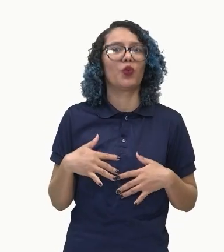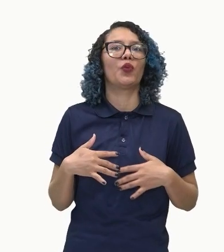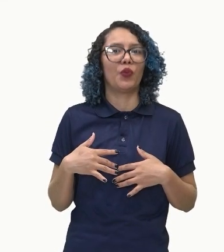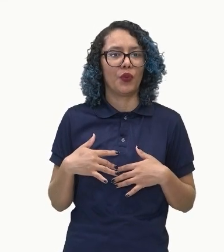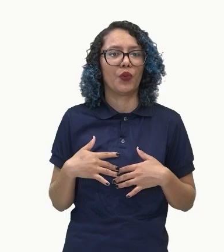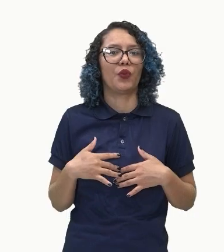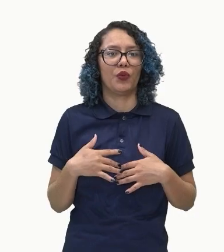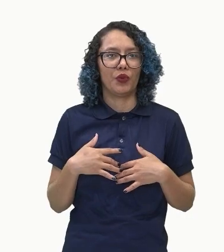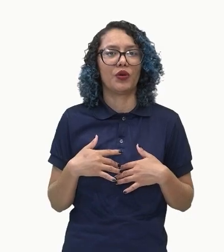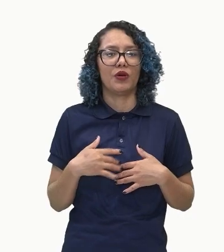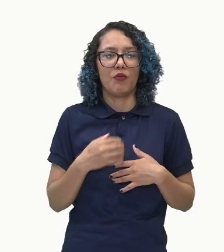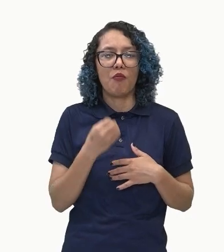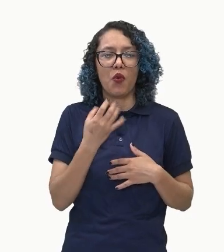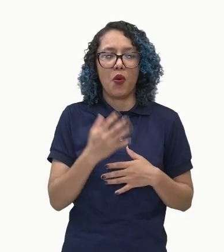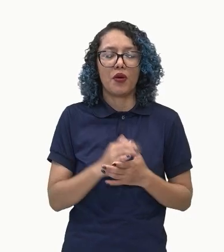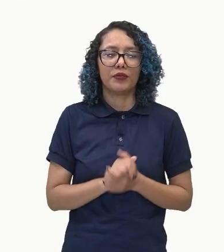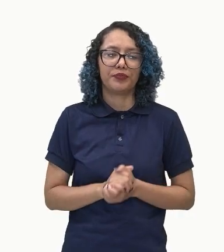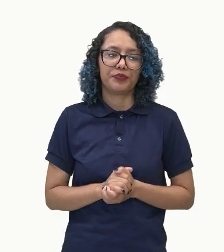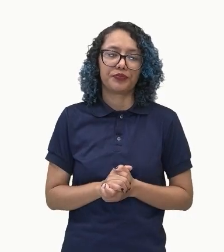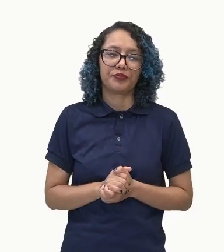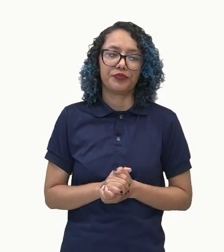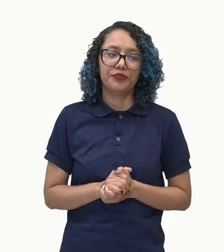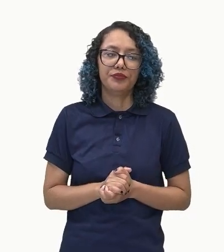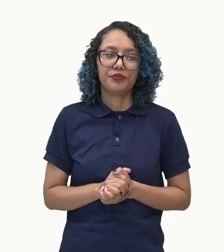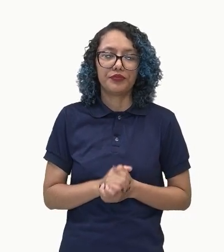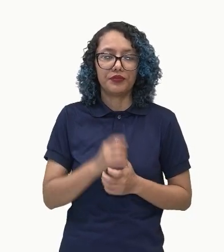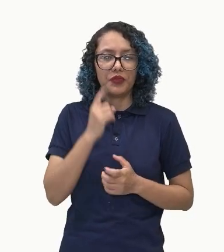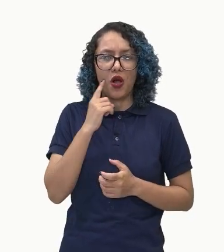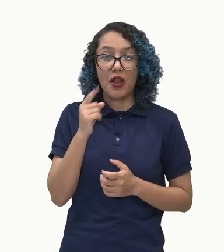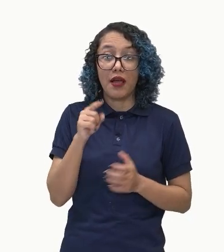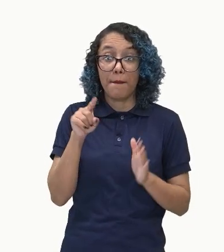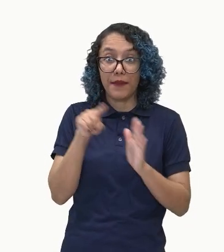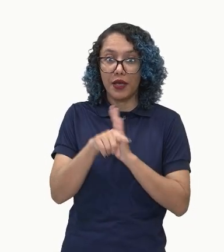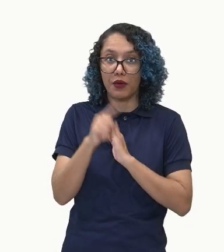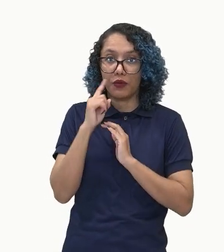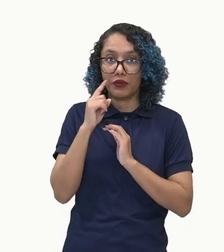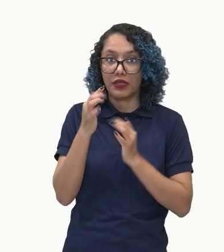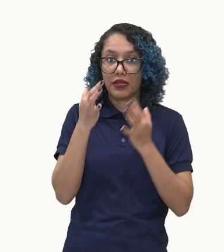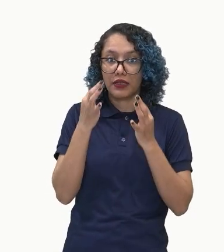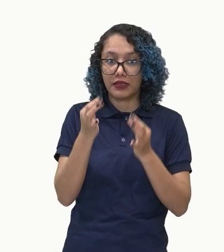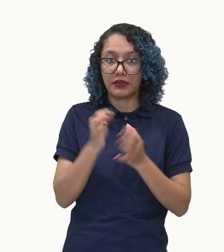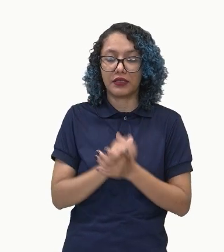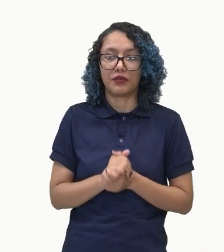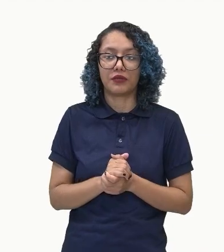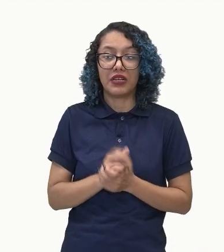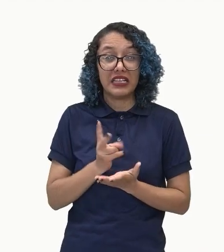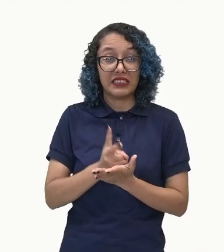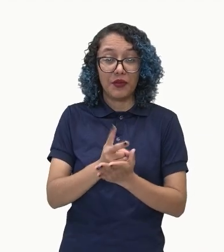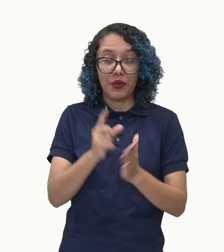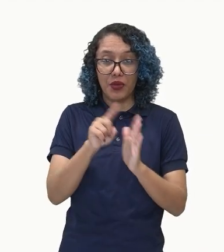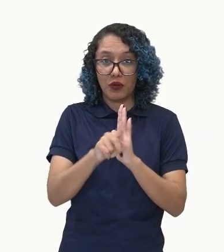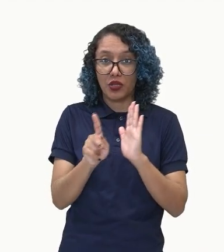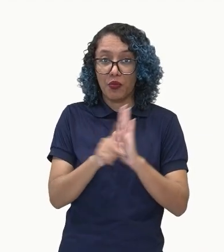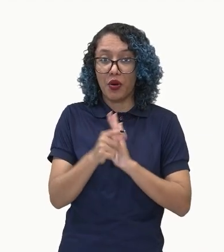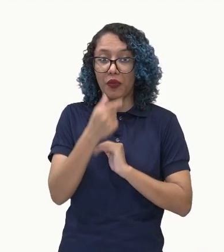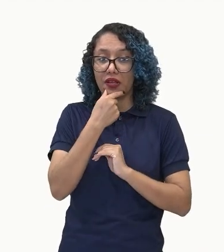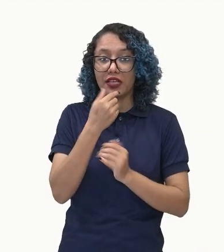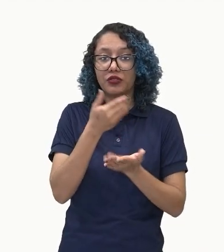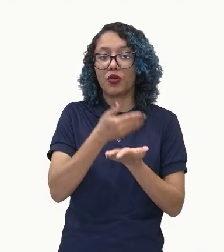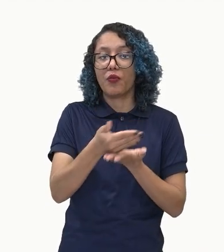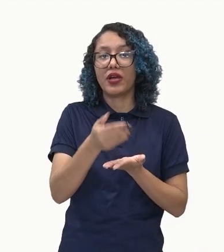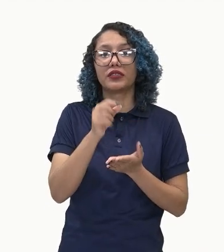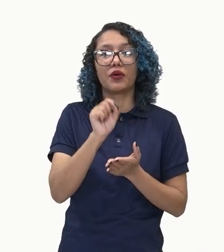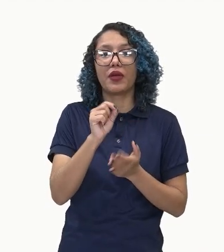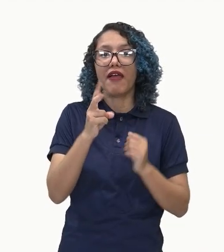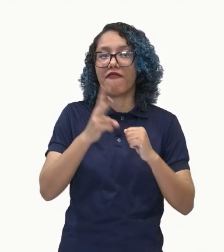ready for a new job? Você, olha a pergunta, utilizando aqui, iniciando a pergunta. Todas as perguntas em língua inglesa começam com